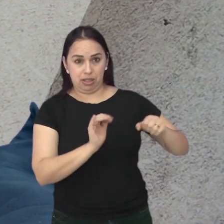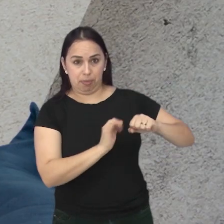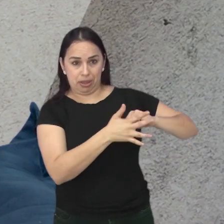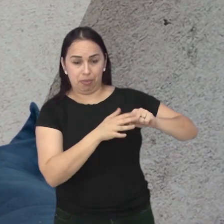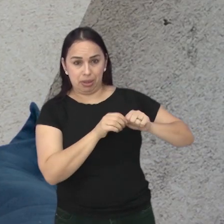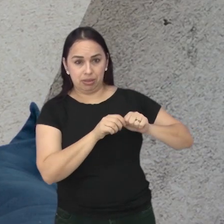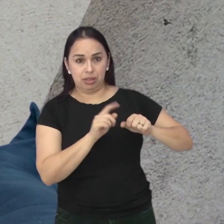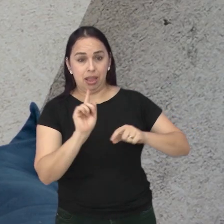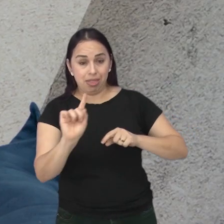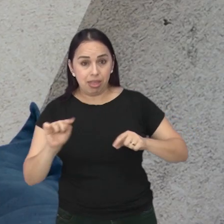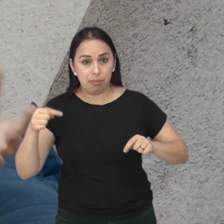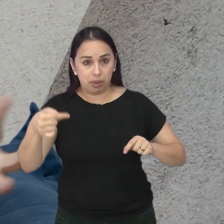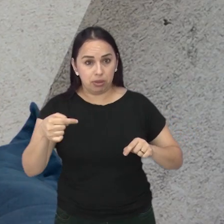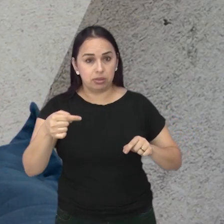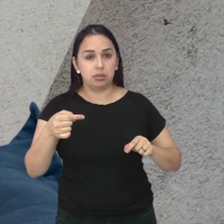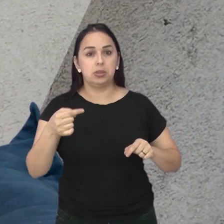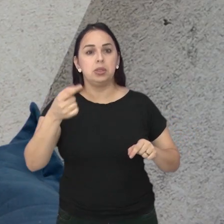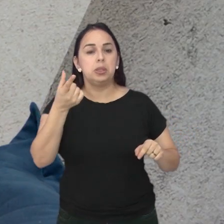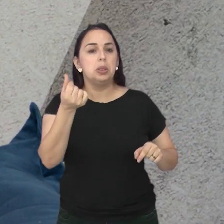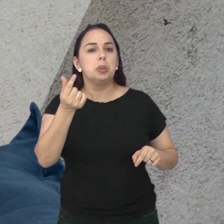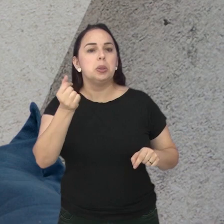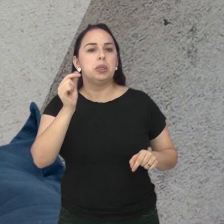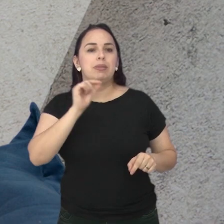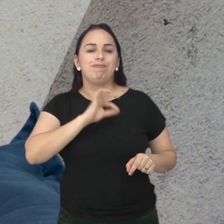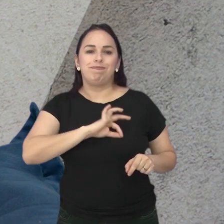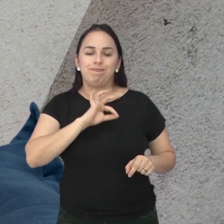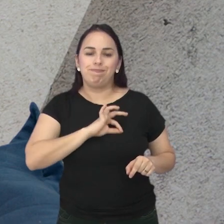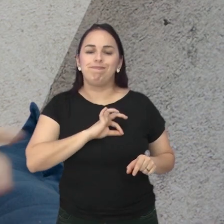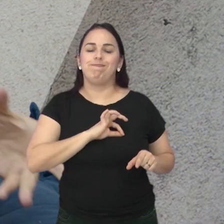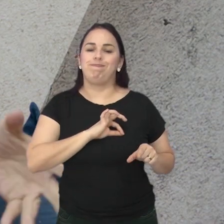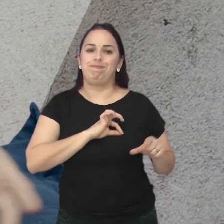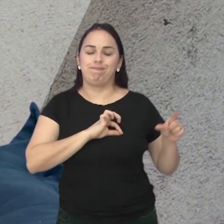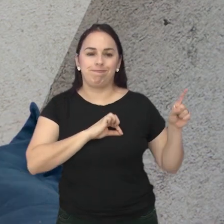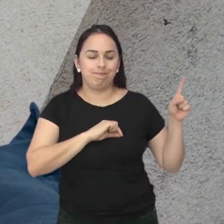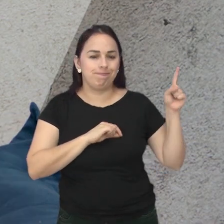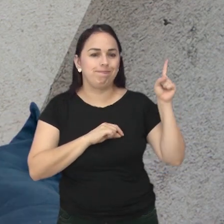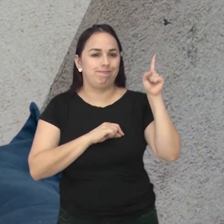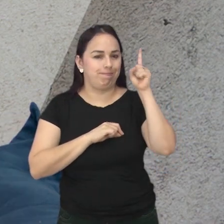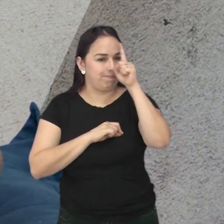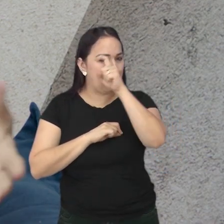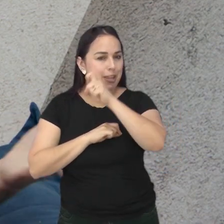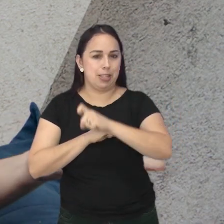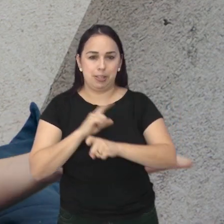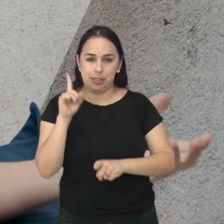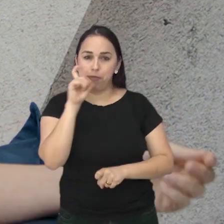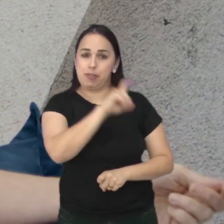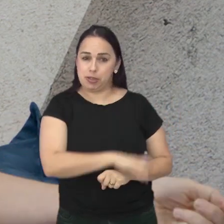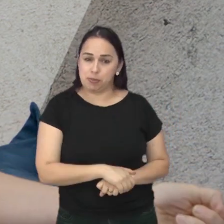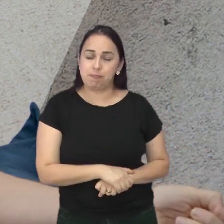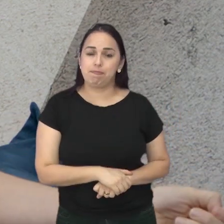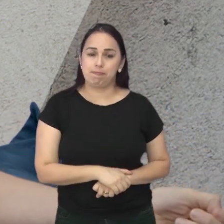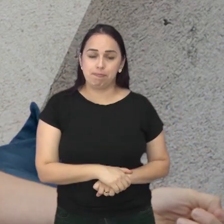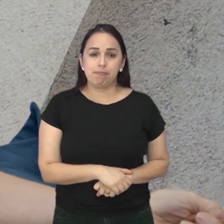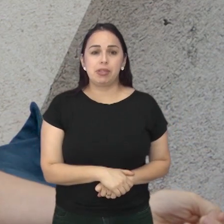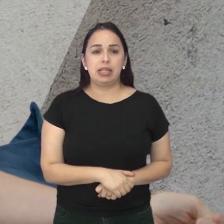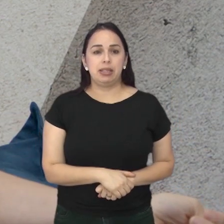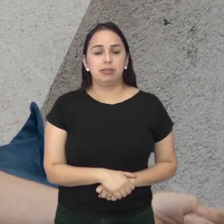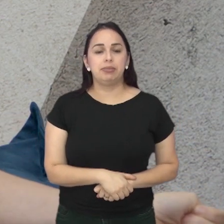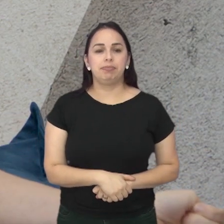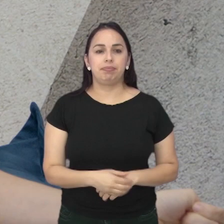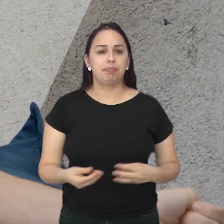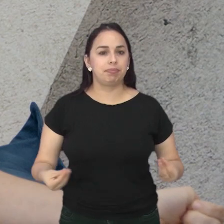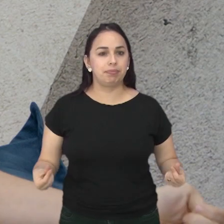pandemia, essa questão da sobrevivência financeira aqui na região ficou bem difícil, digamos assim, né?